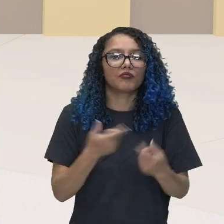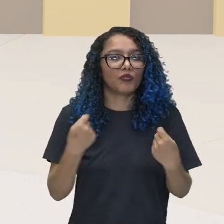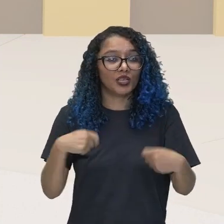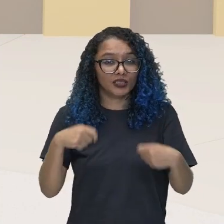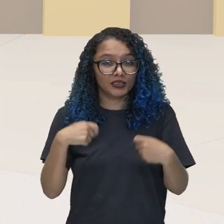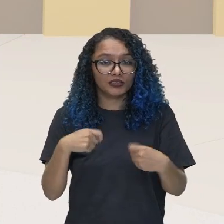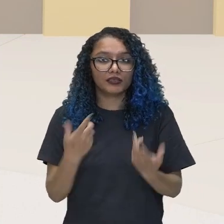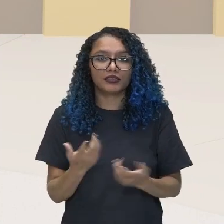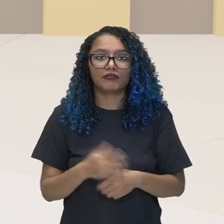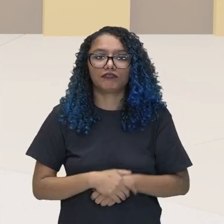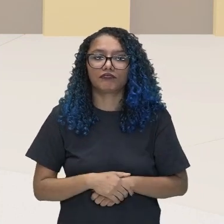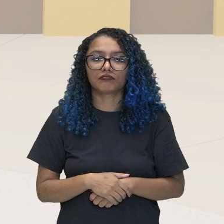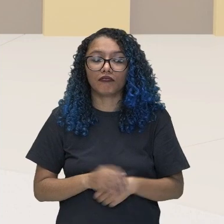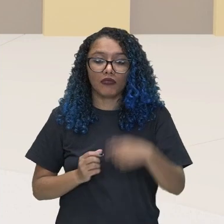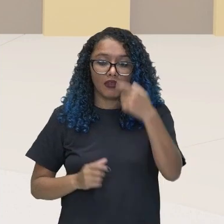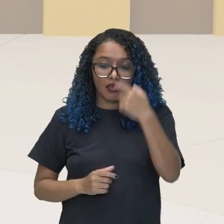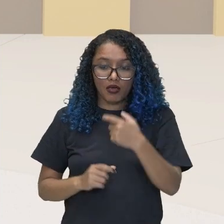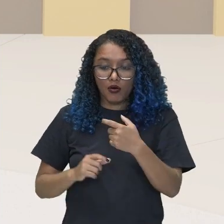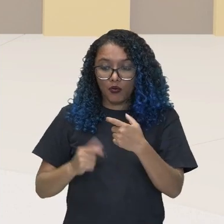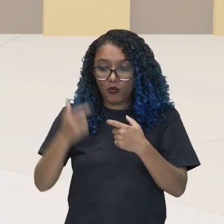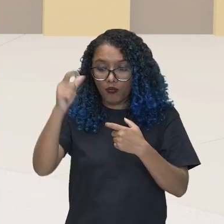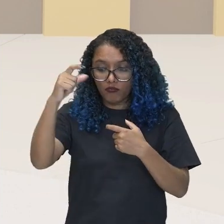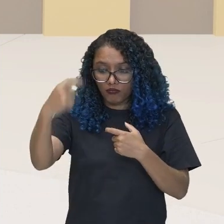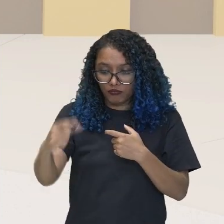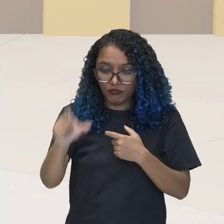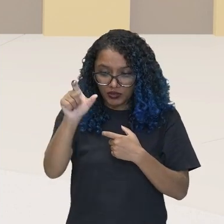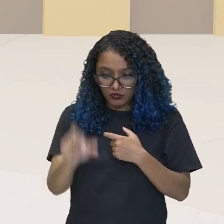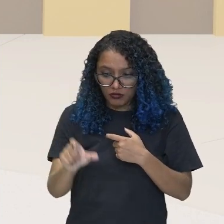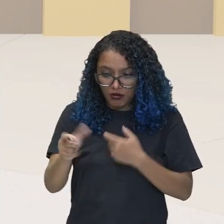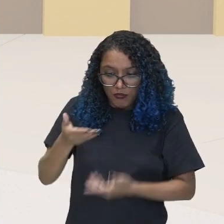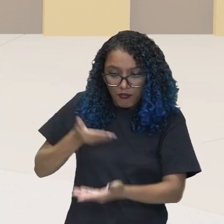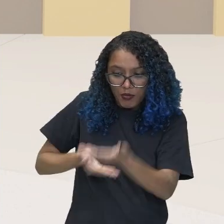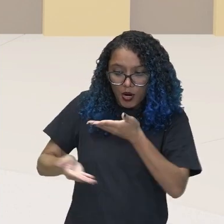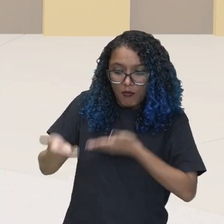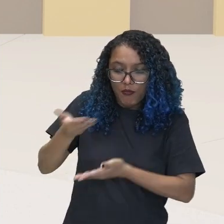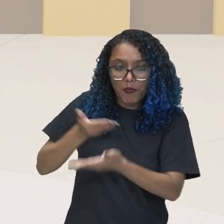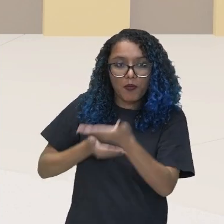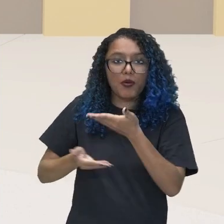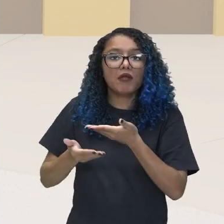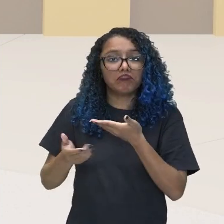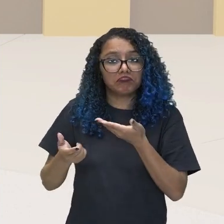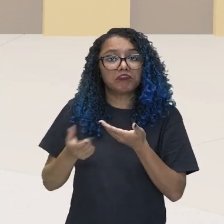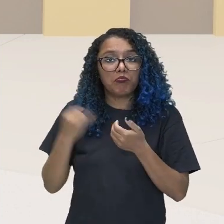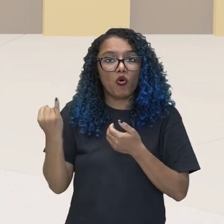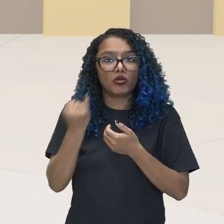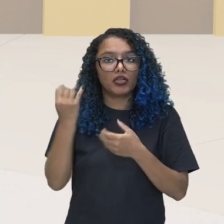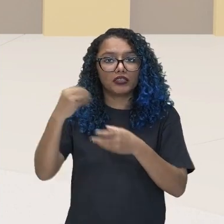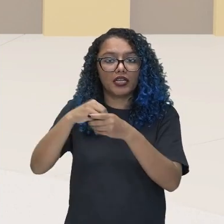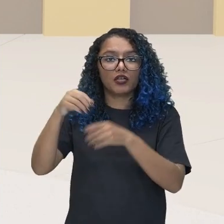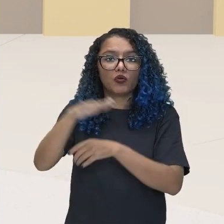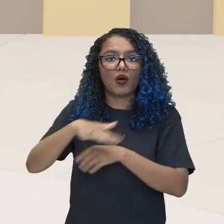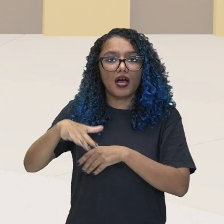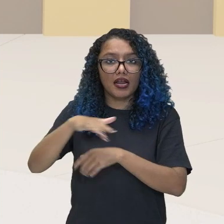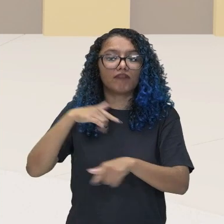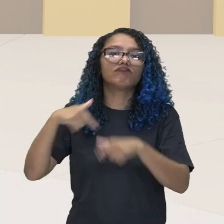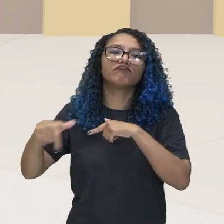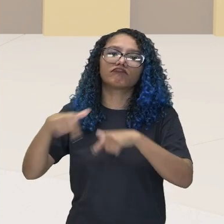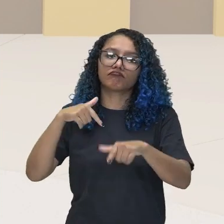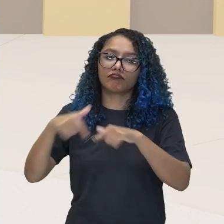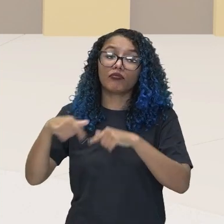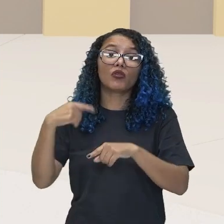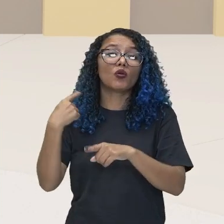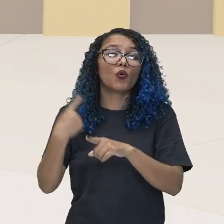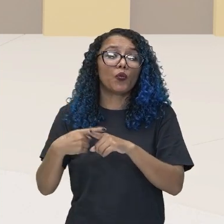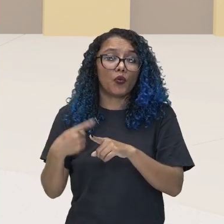Eu com outra pessoa. E ela é bastante valorizada no mercado de trabalho. Mercado esse que daqui a um